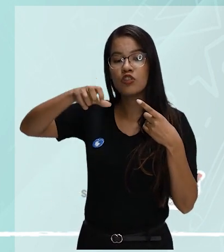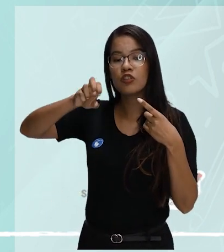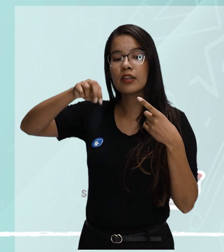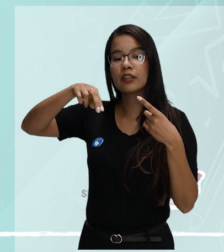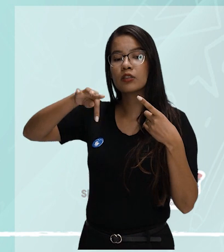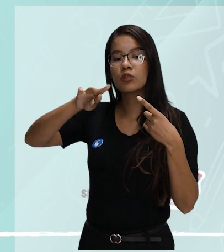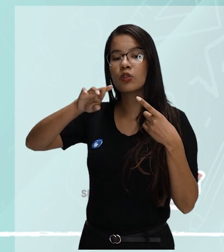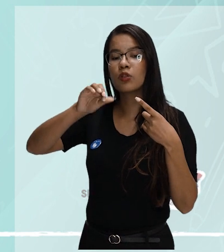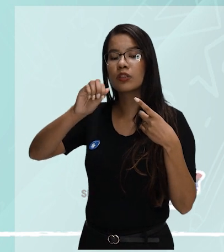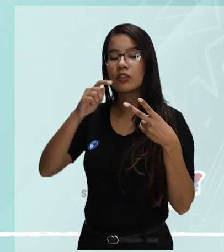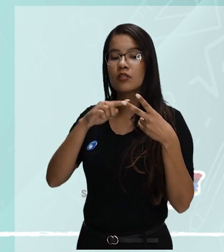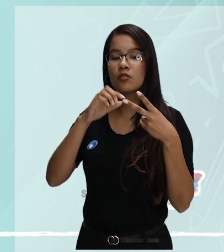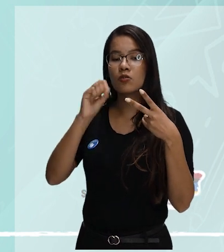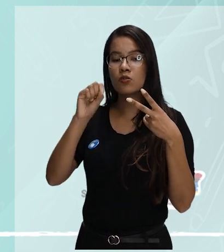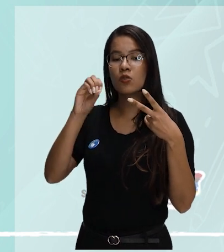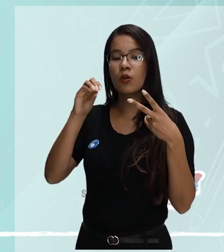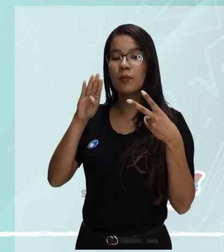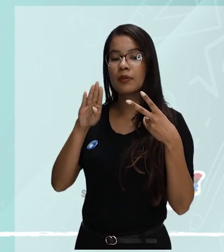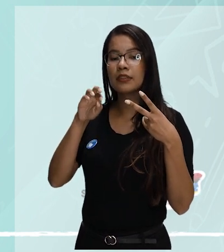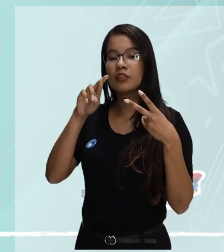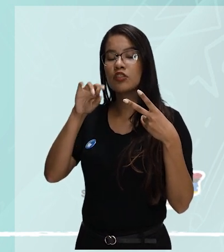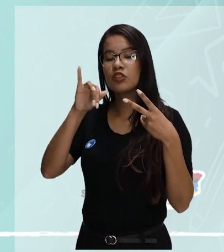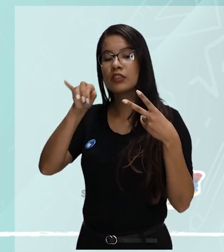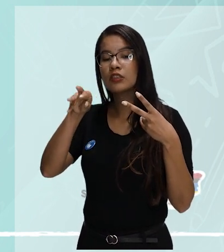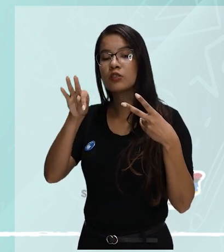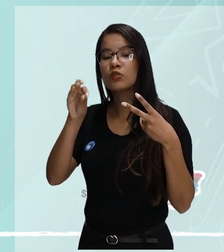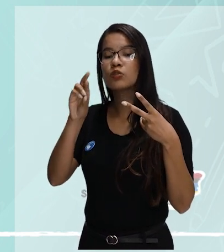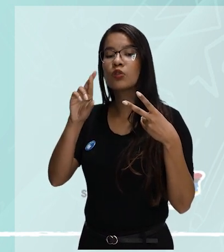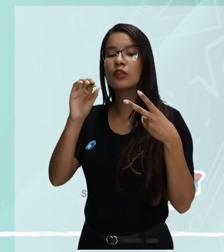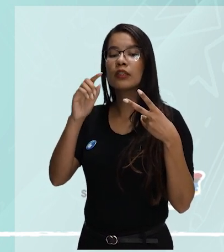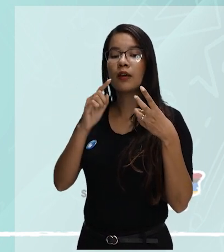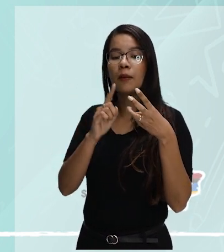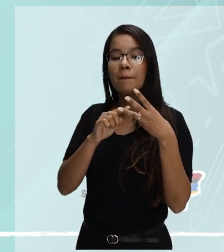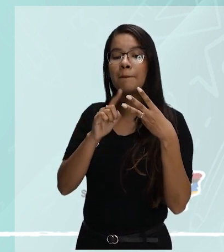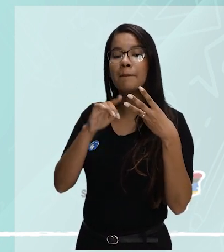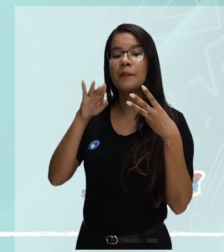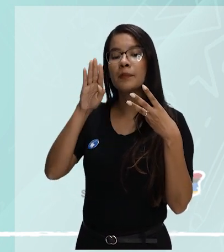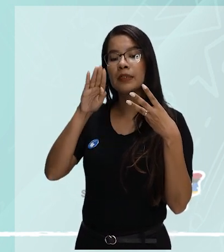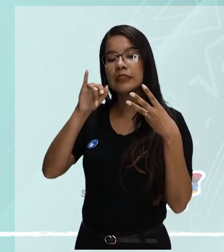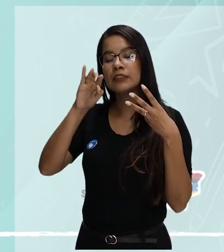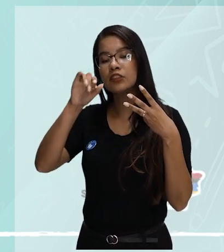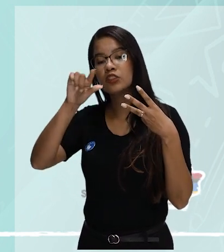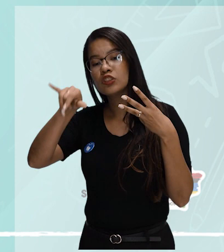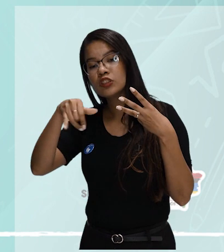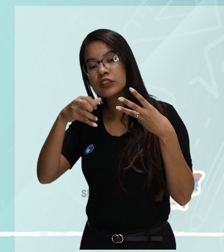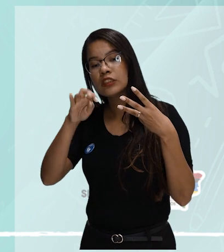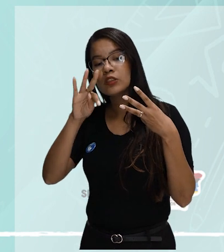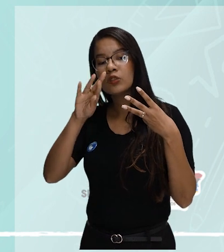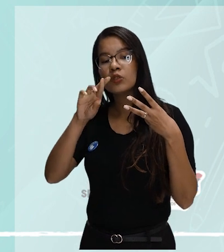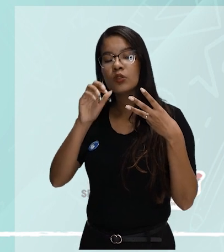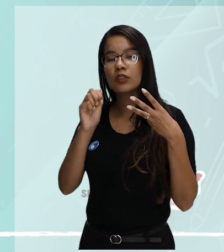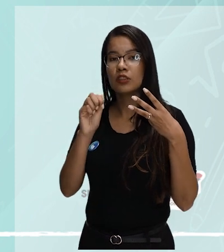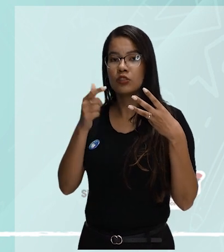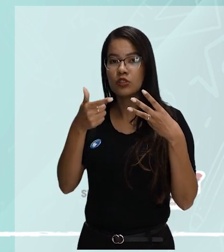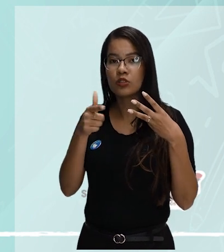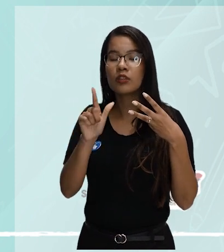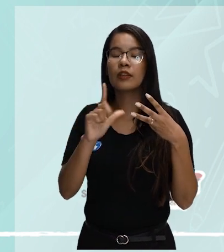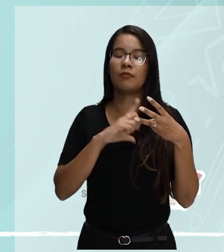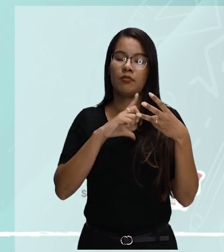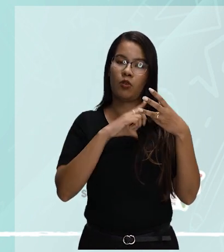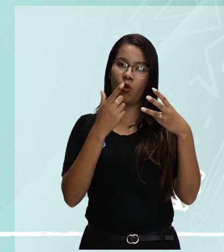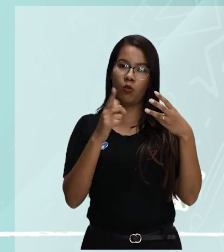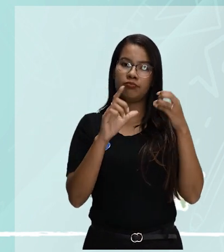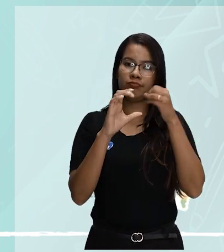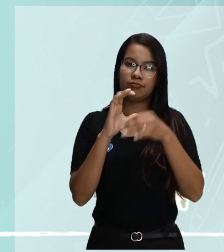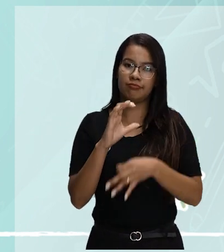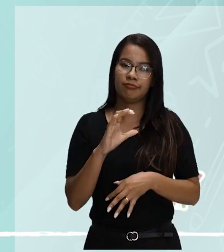sobrejetora ou bijetora. Tá? De novo, eu tenho uma definiçãozinha aqui para dar para vocês, e aí a gente explica através do exemplo que fica mais claro